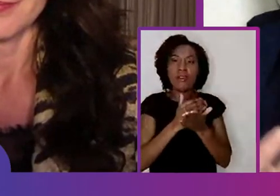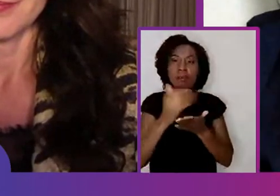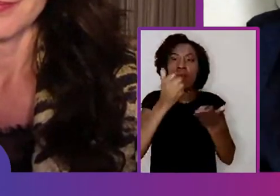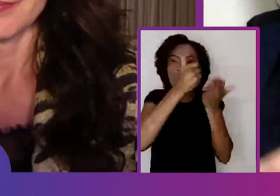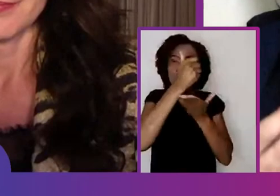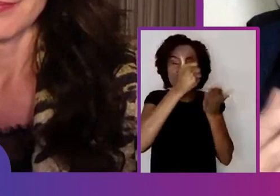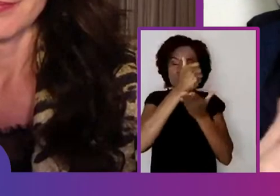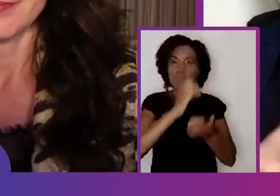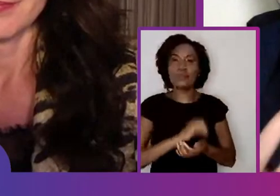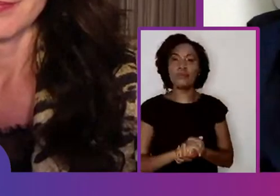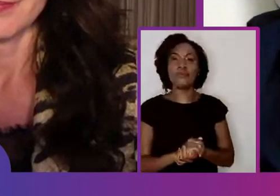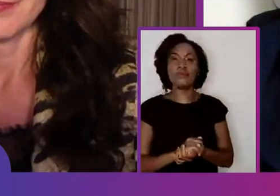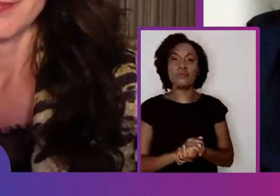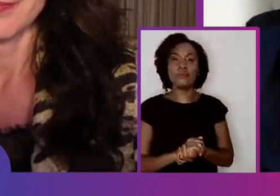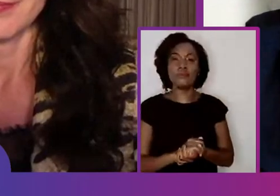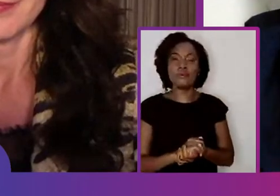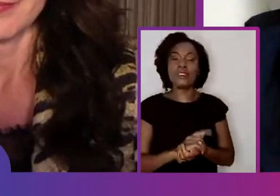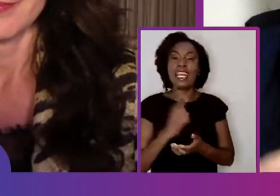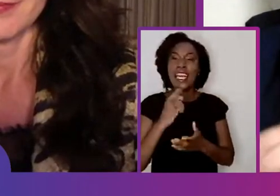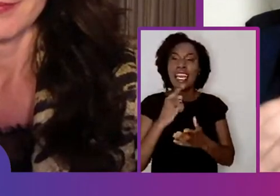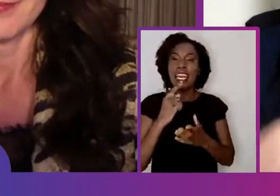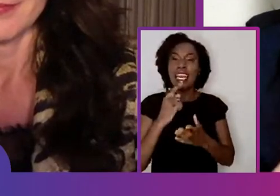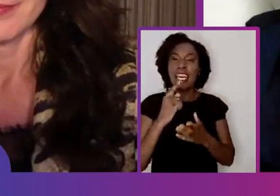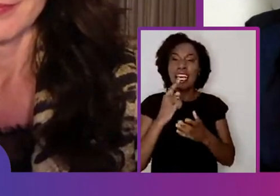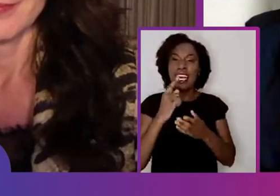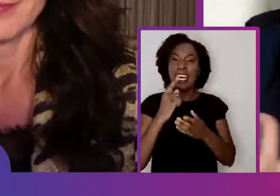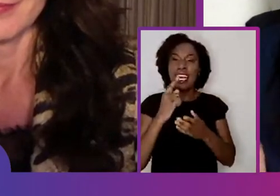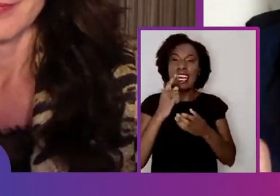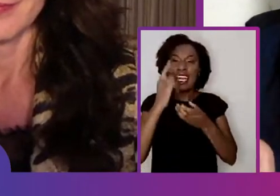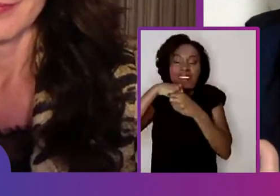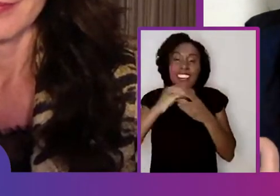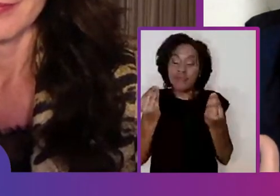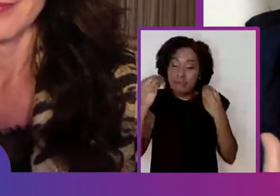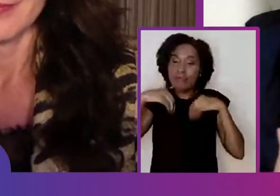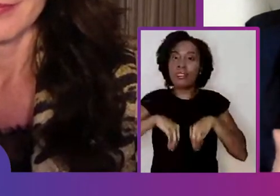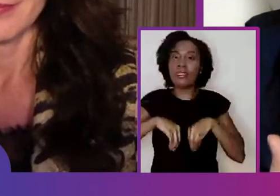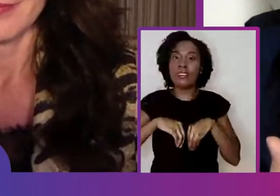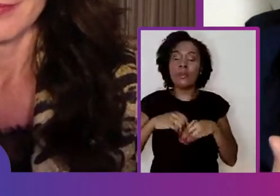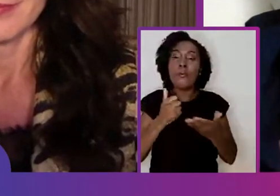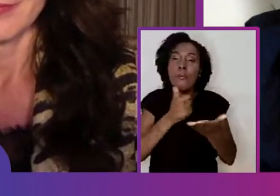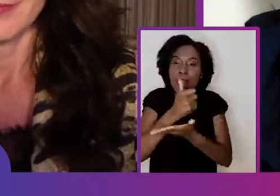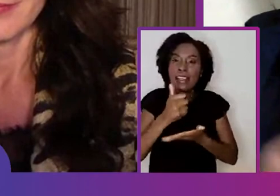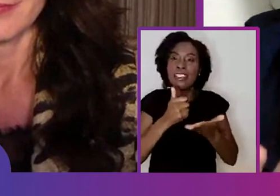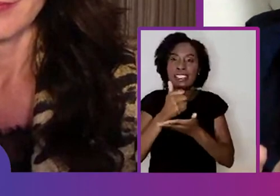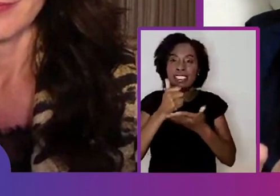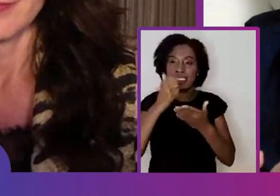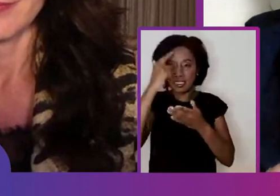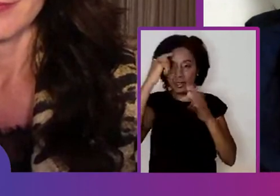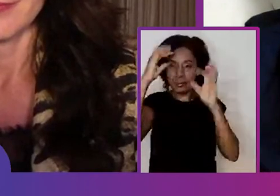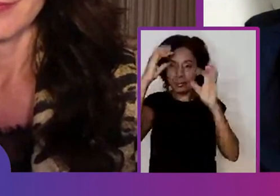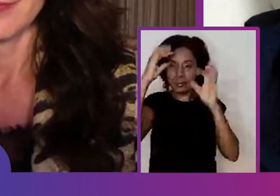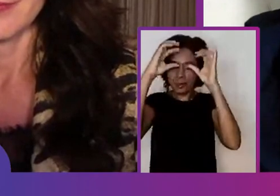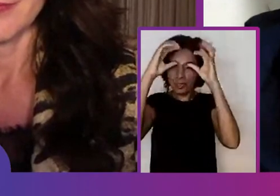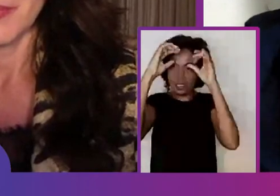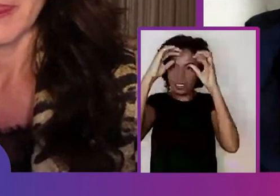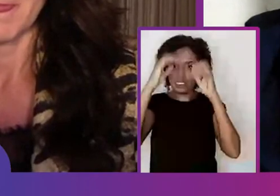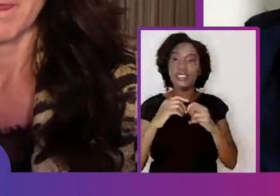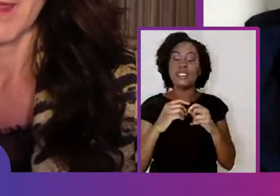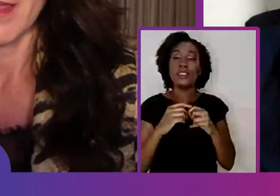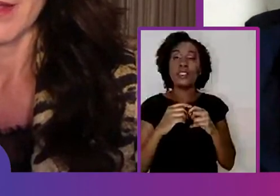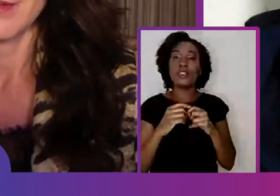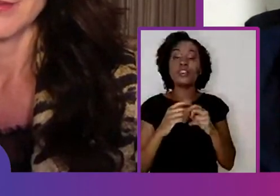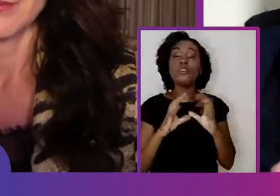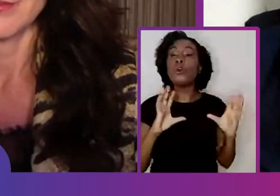é tão primitiva, tão primeva, vamos dizer assim, tão básica para o processamento cerebral, que todos os mamíferos e